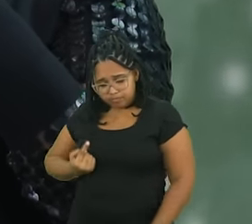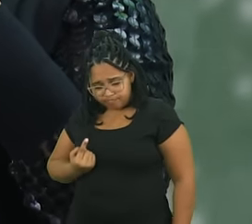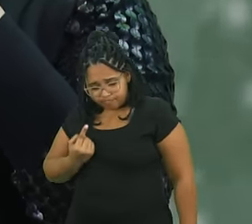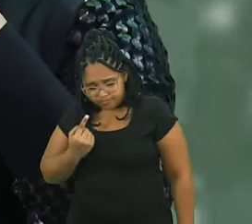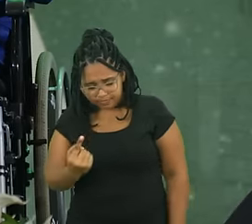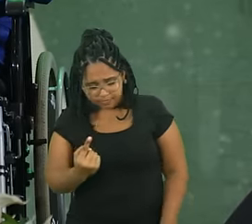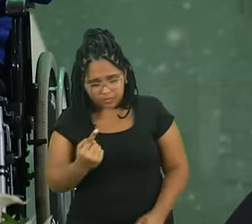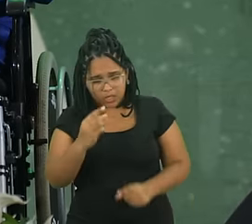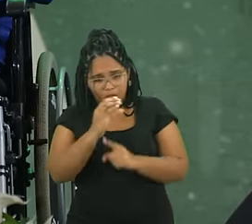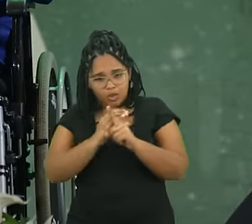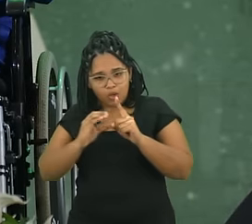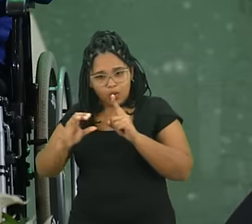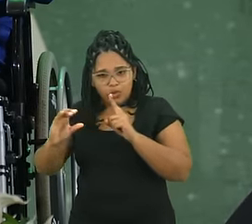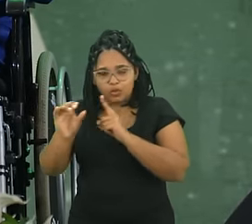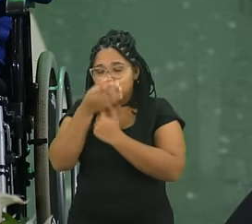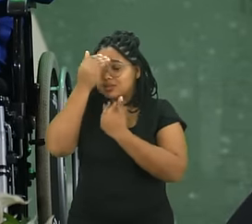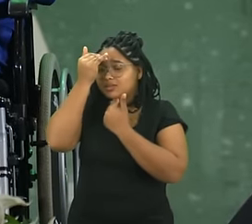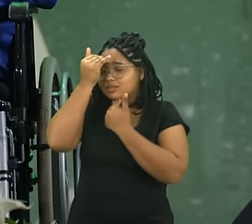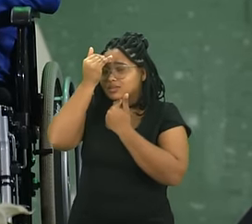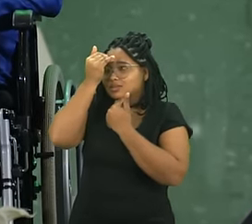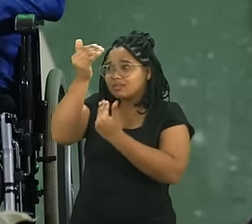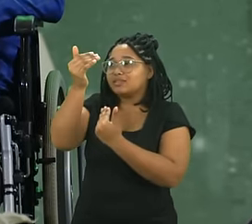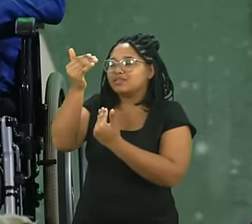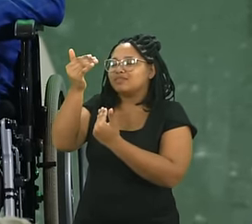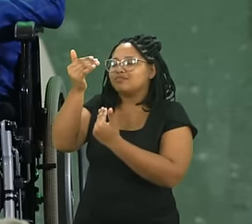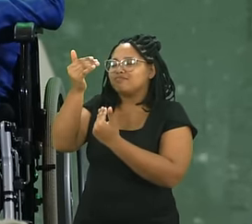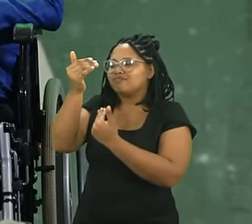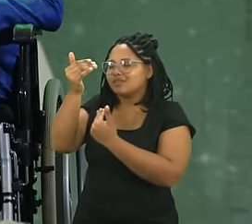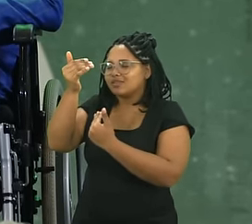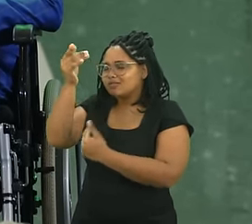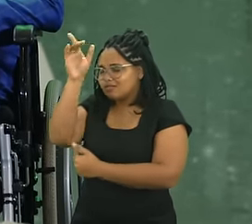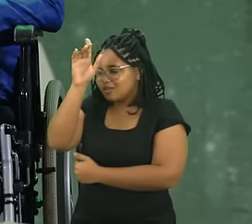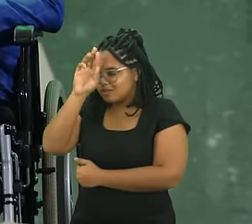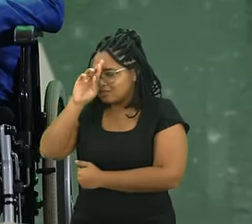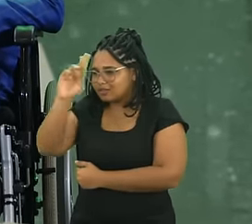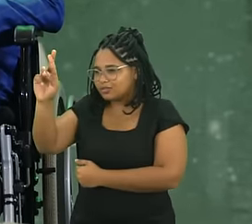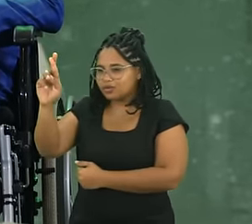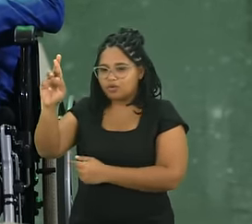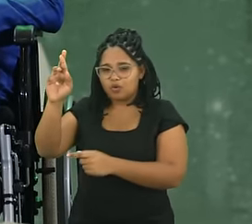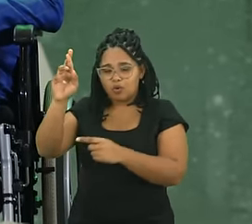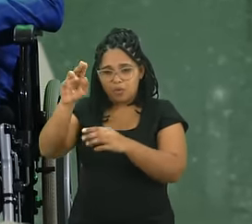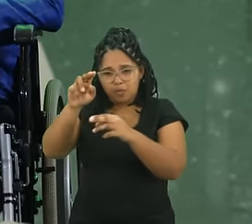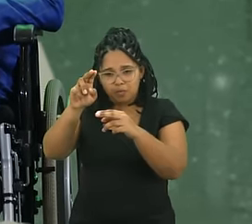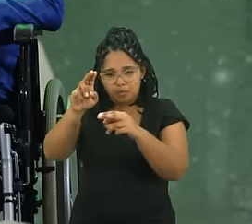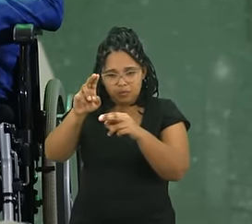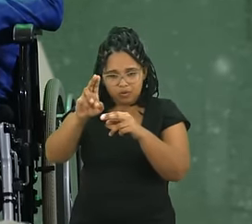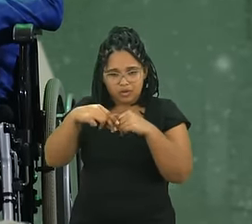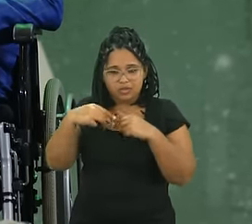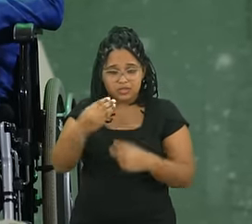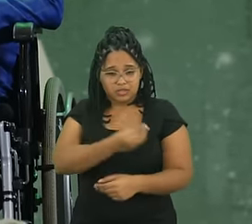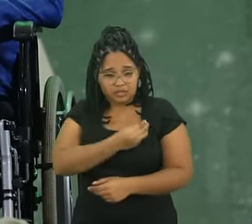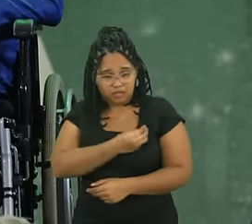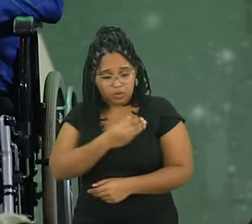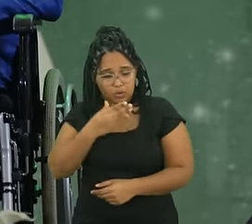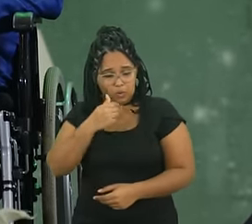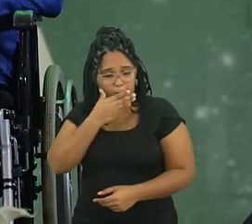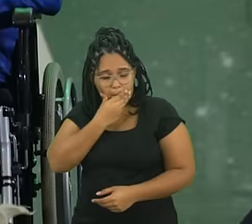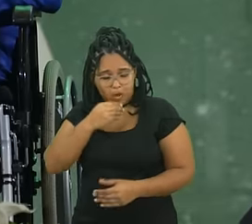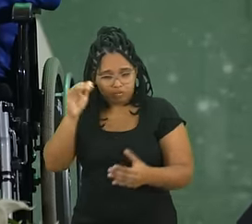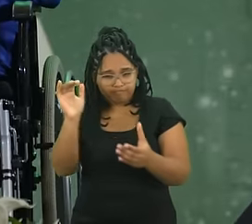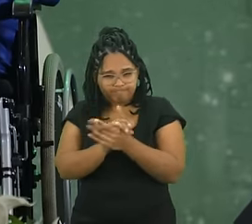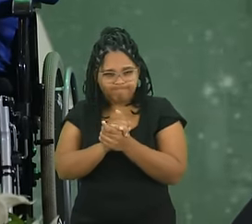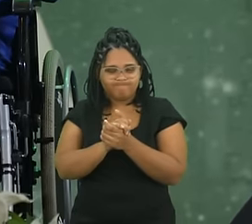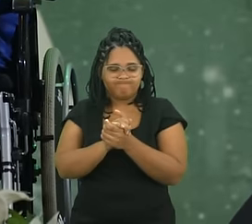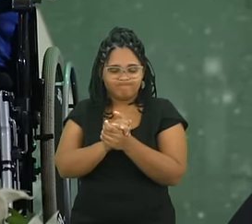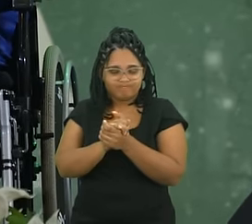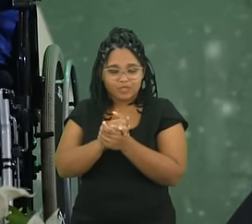culto de ação de graças, louvando a Deus pela vida dele que o Senhor resgatou da morte. Eu jamais